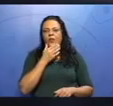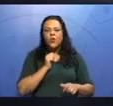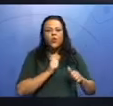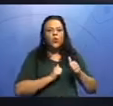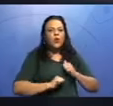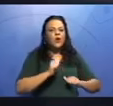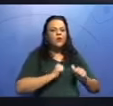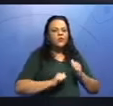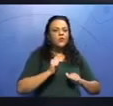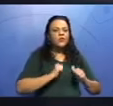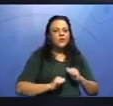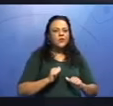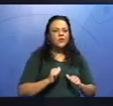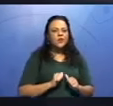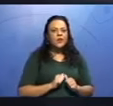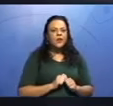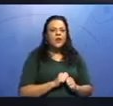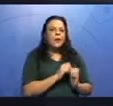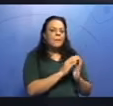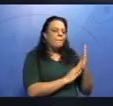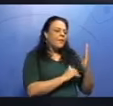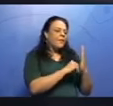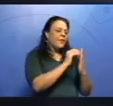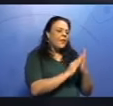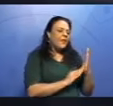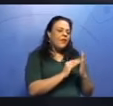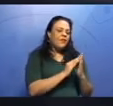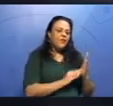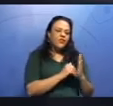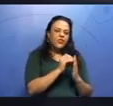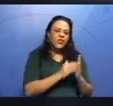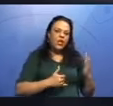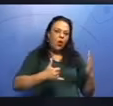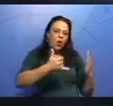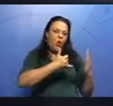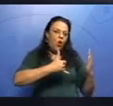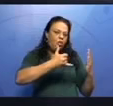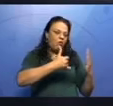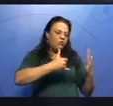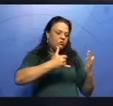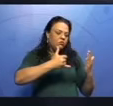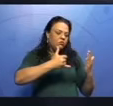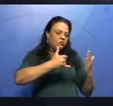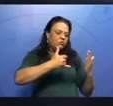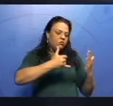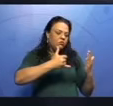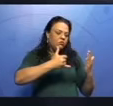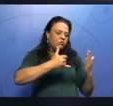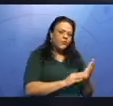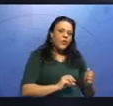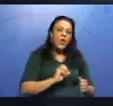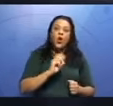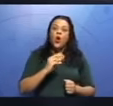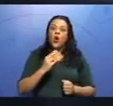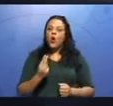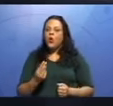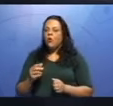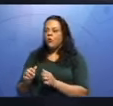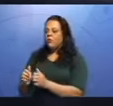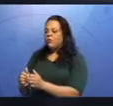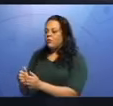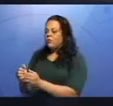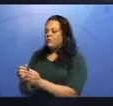a tinta, perdão. O artista pintava com tinta a óleo, vírgula, ou esculpia peças